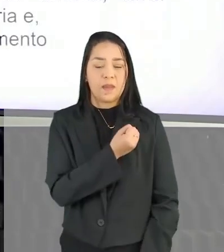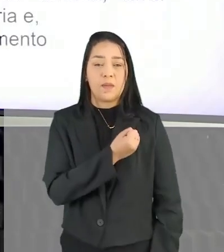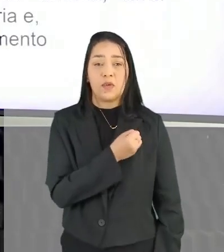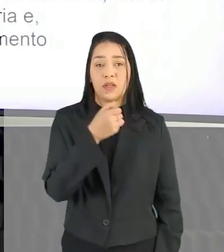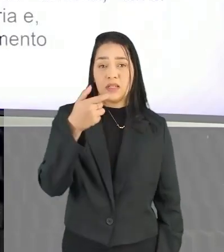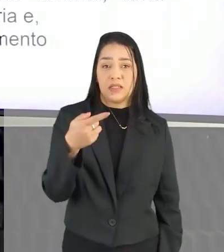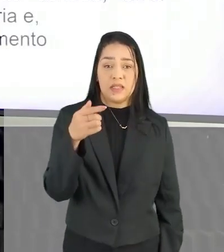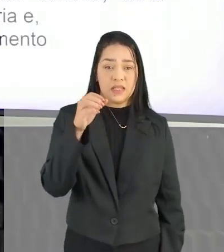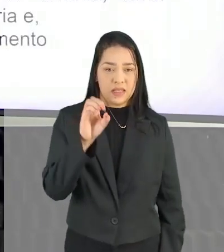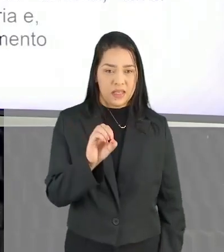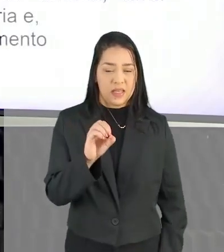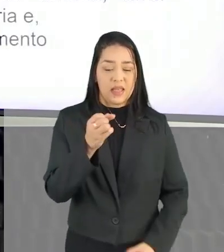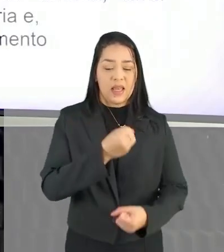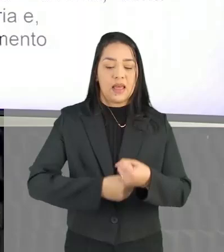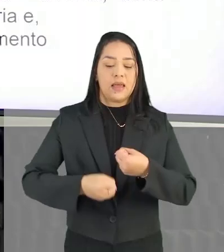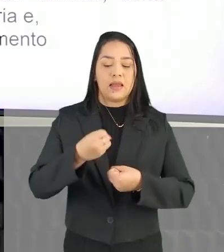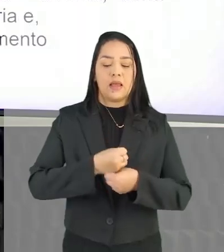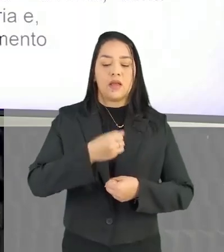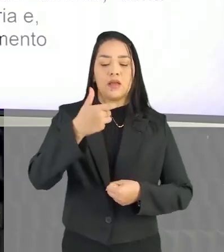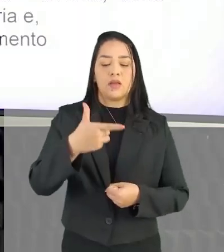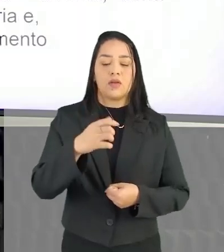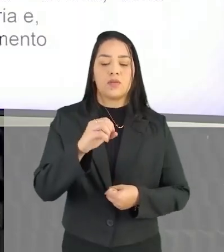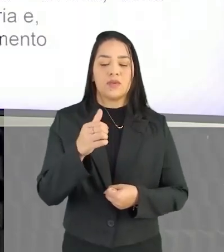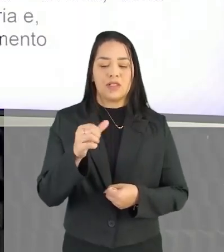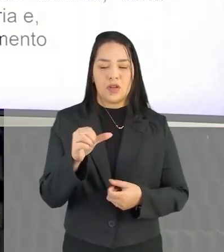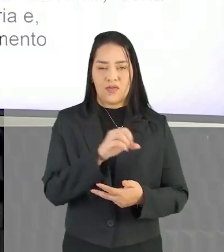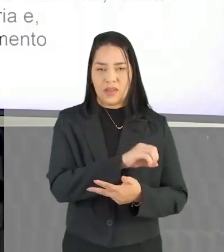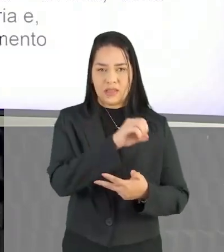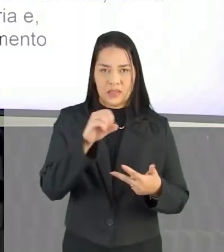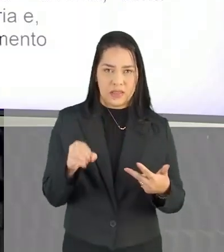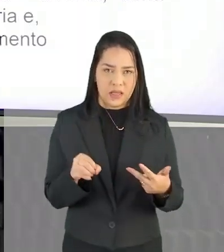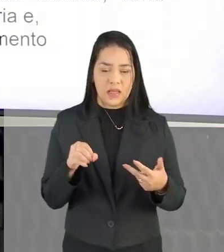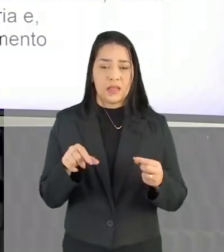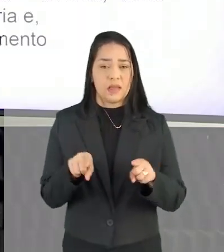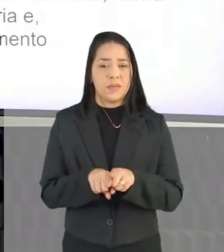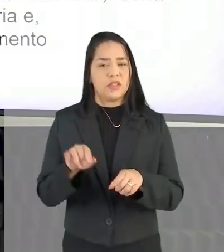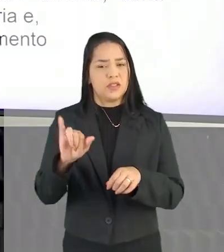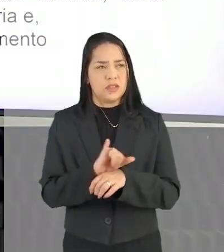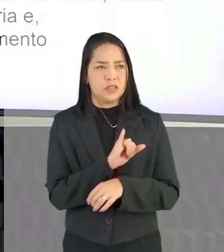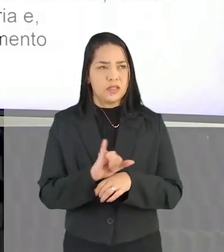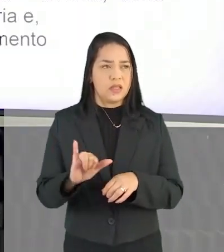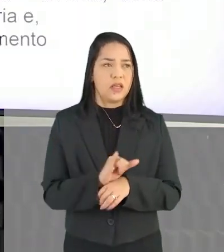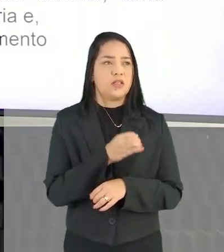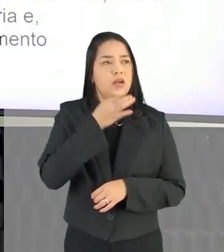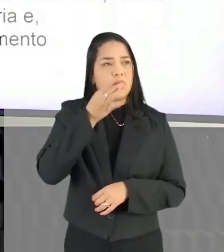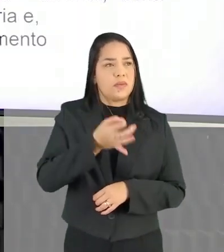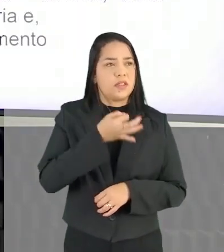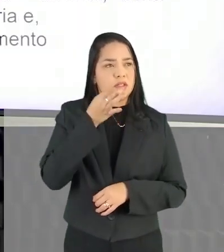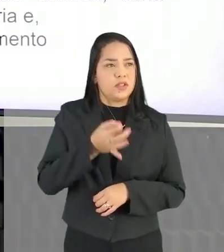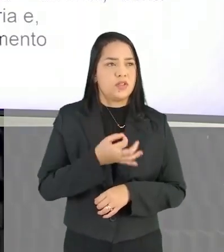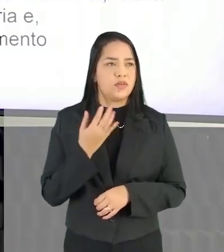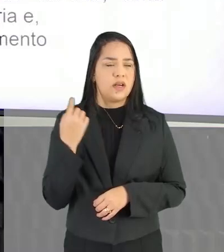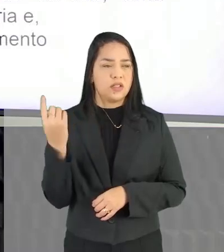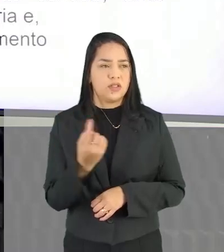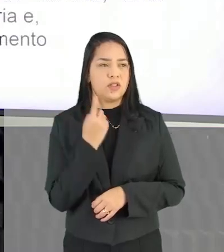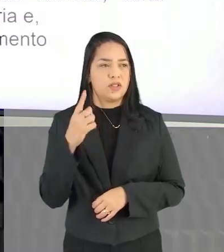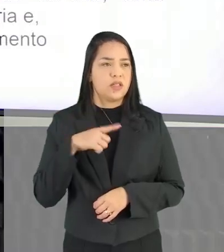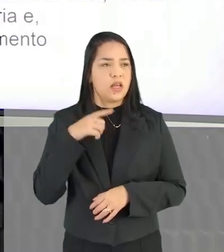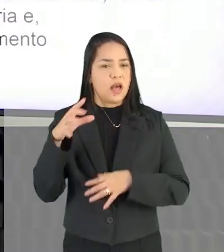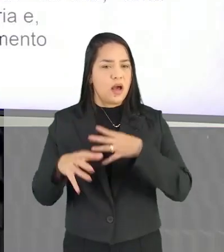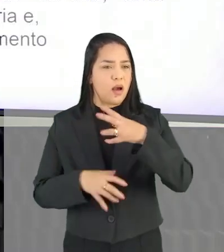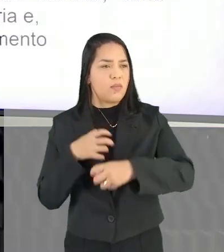70, o Enem 2019. Essa questão também é uma questão de estratégia argumentativa, então, quando a gente faz a